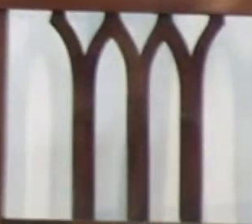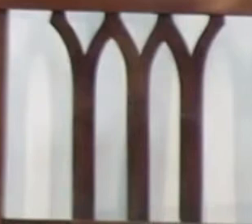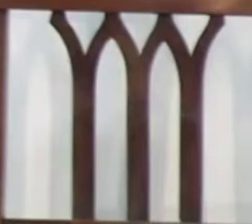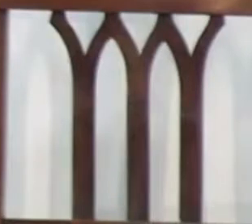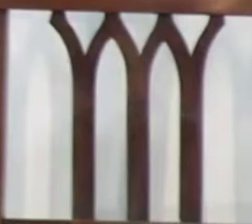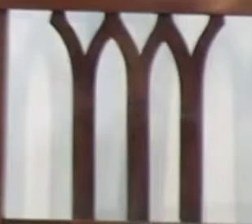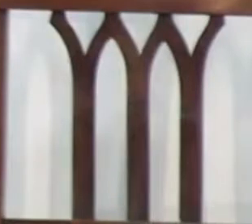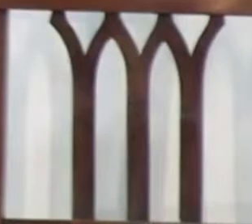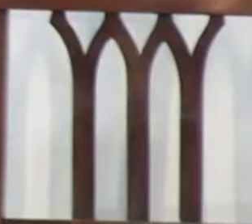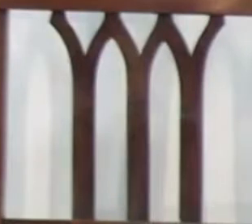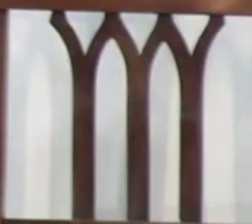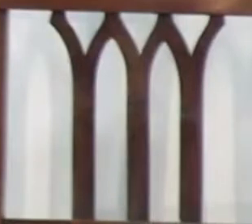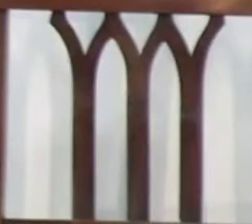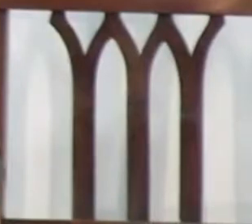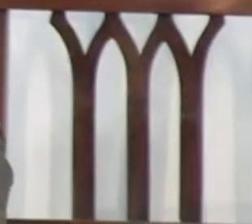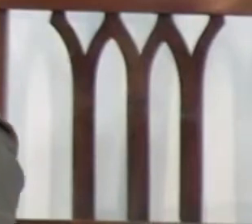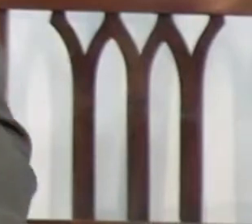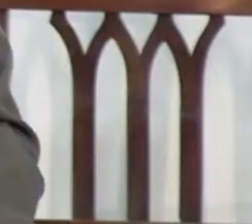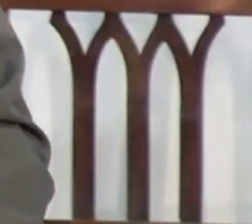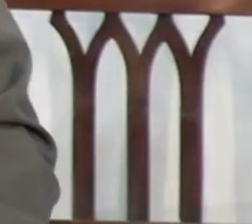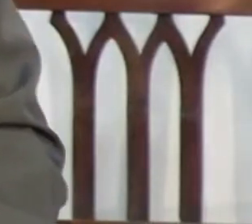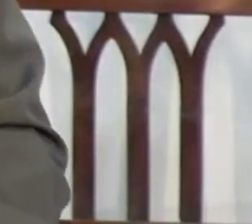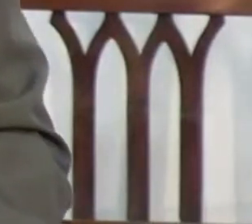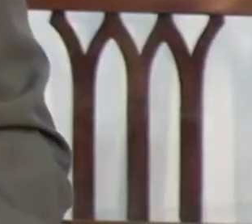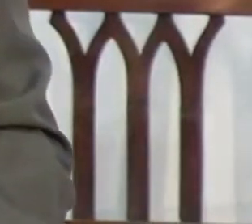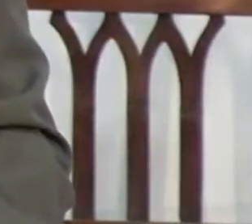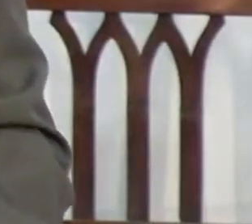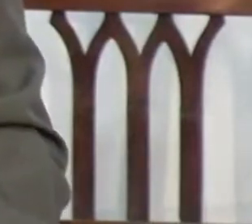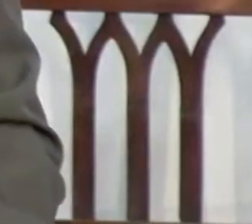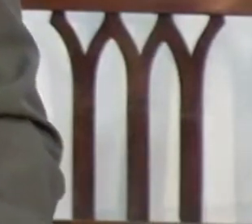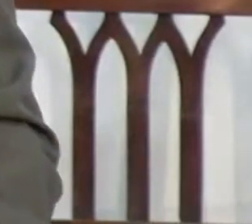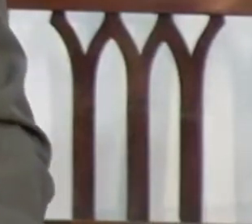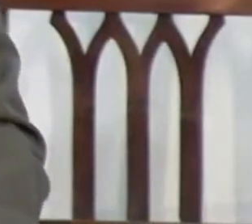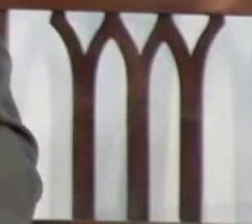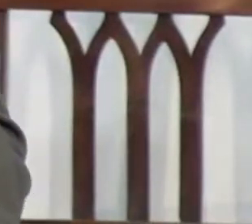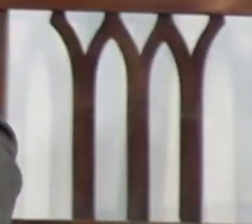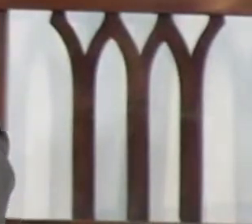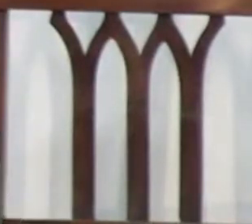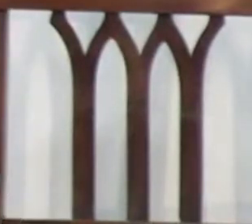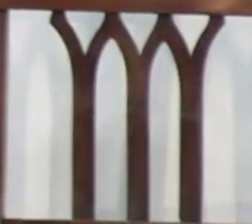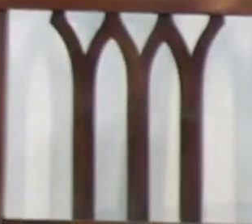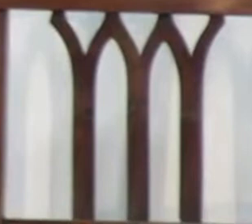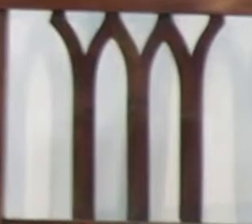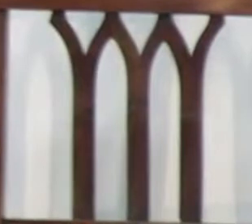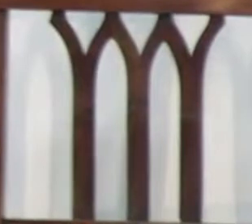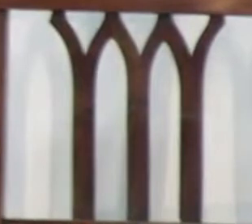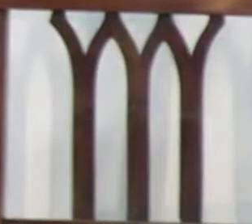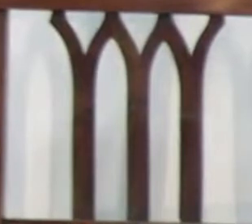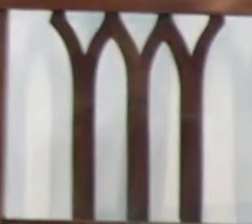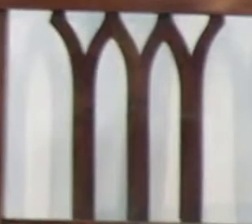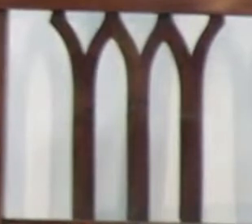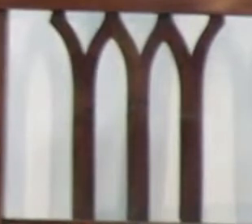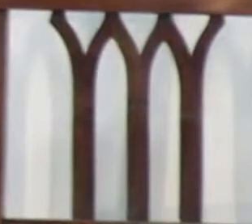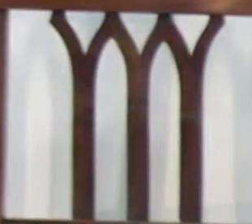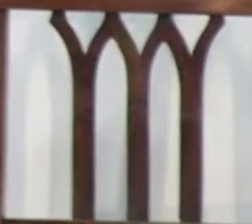clame, arrependido aos pés de Cristo, o Rei dos Reis.